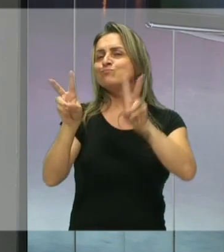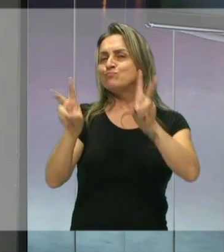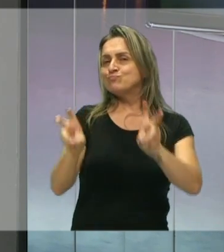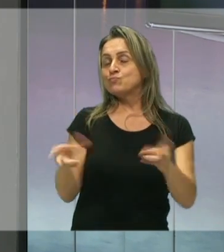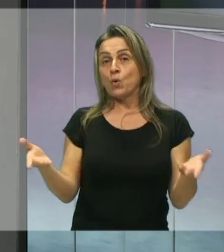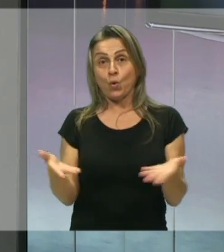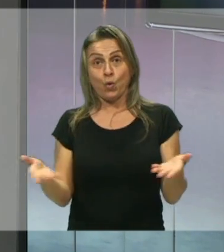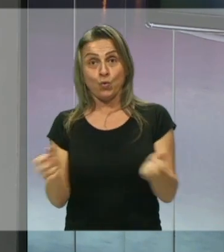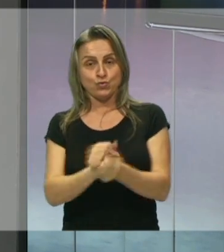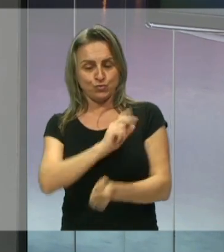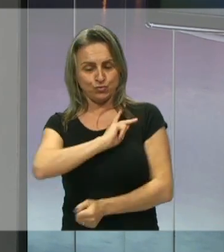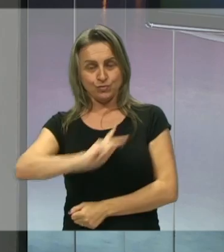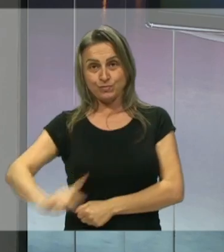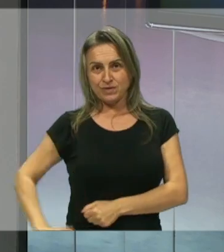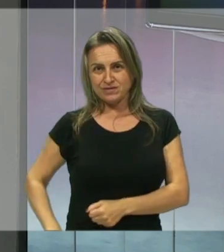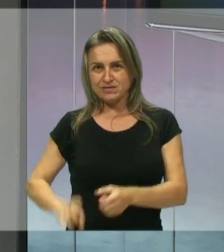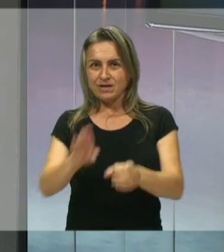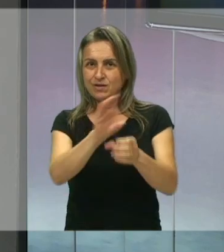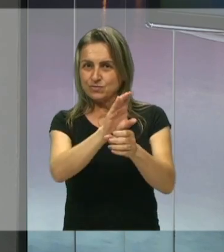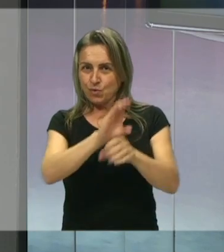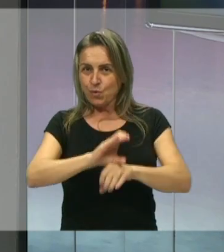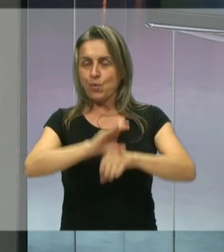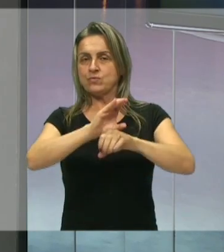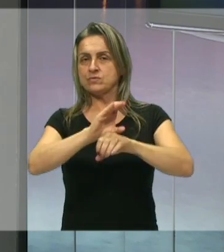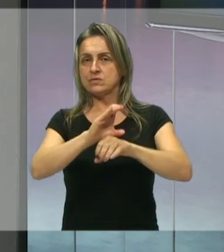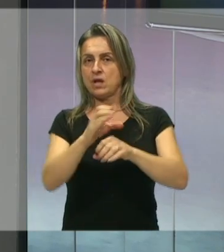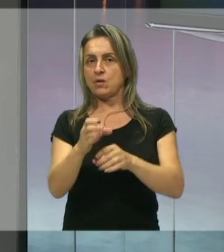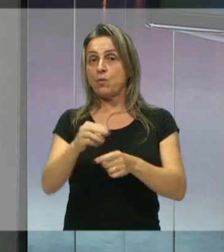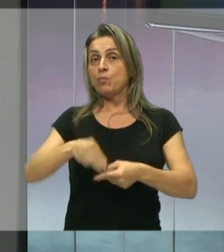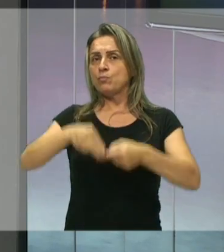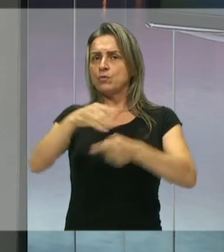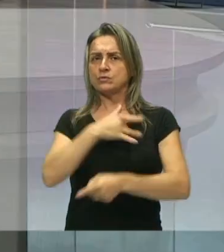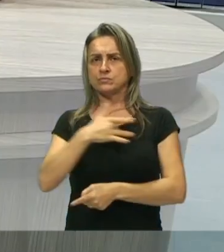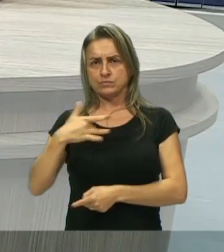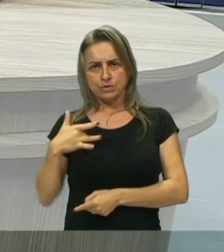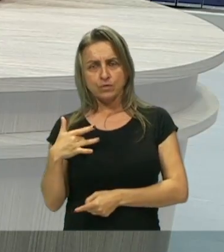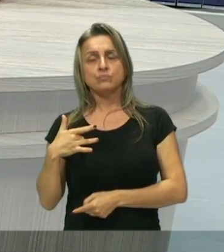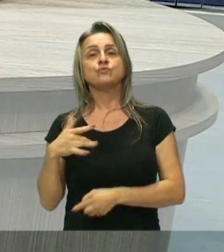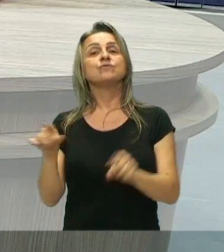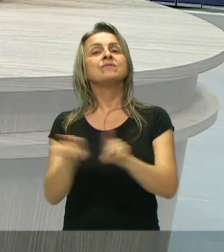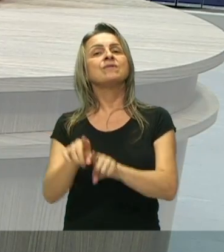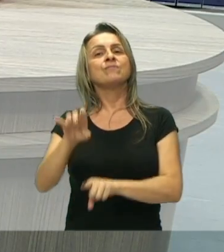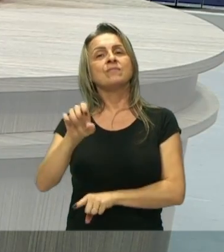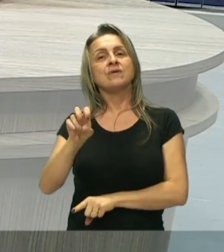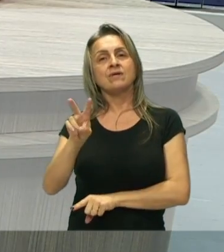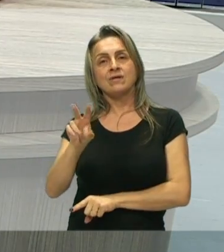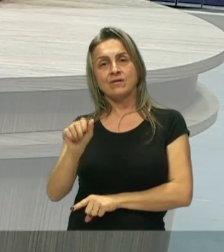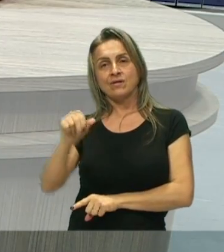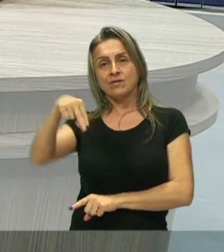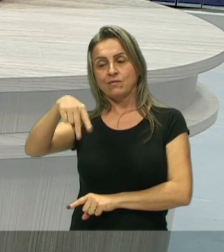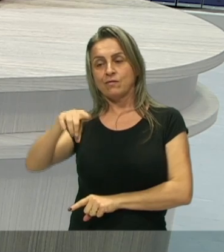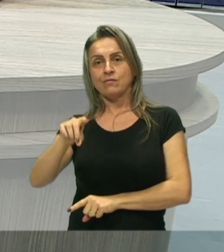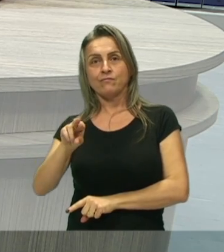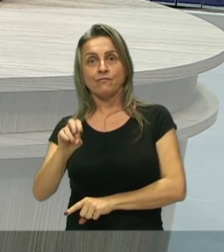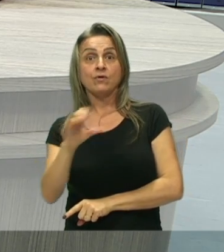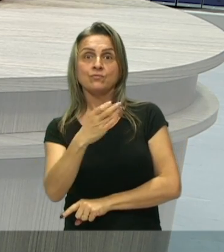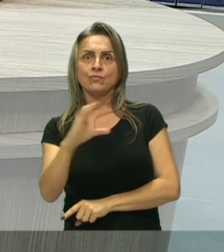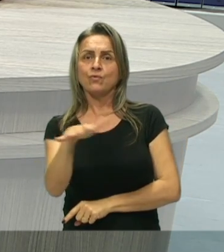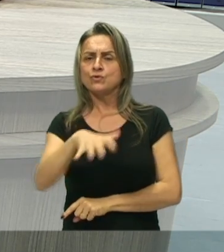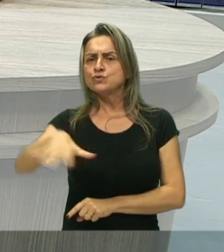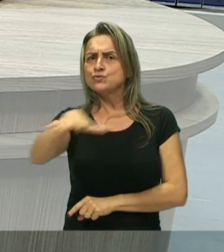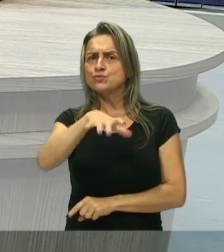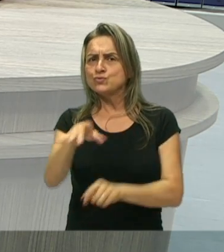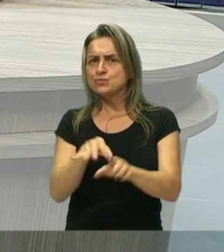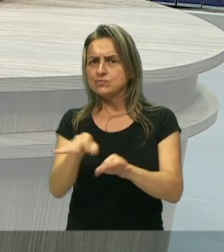presidente do Conselho Municipal de Saúde, o Edmar Garcia, e também o Evandro Oliveira, que é o coordenador geral da organização